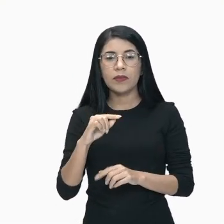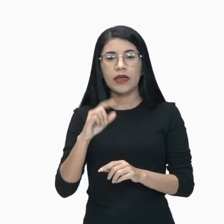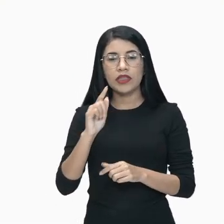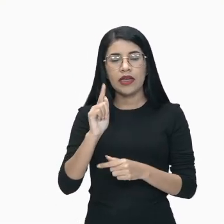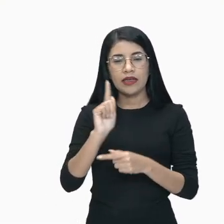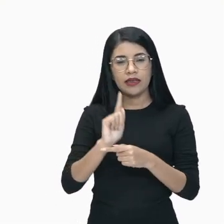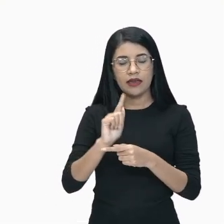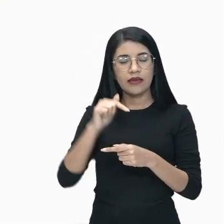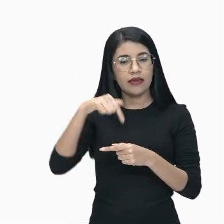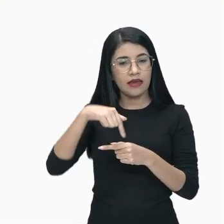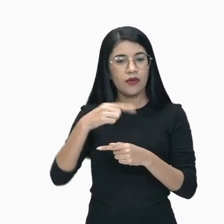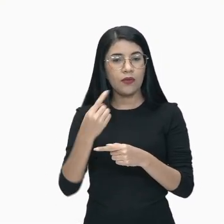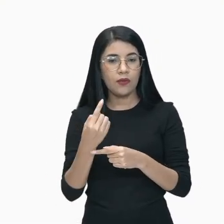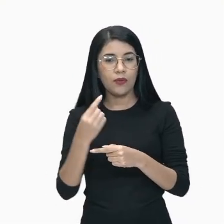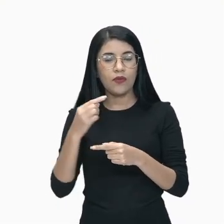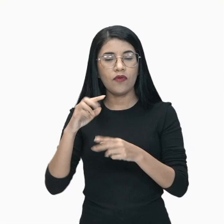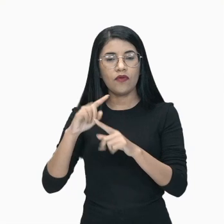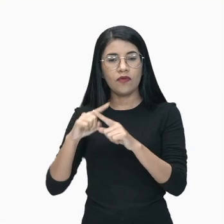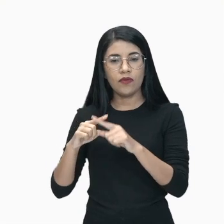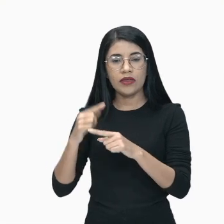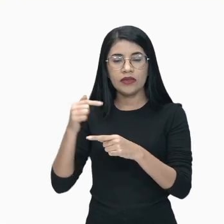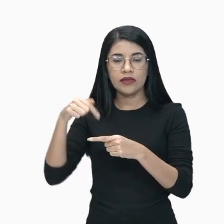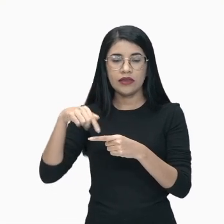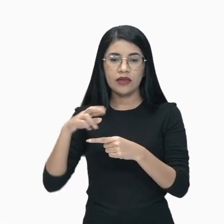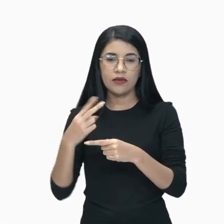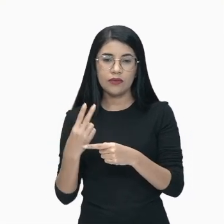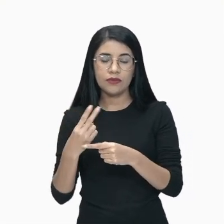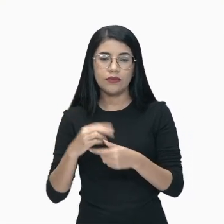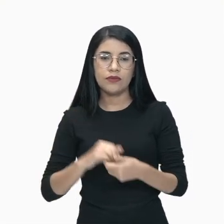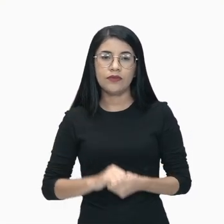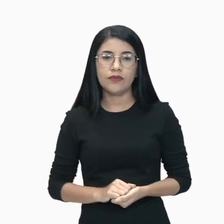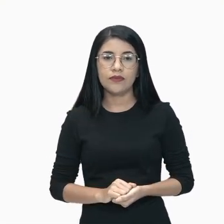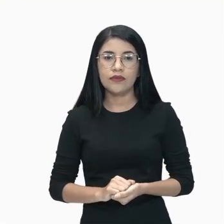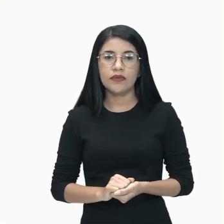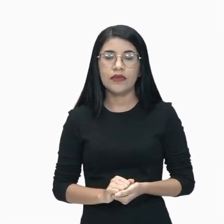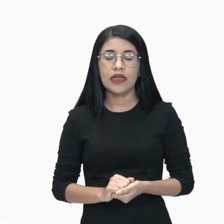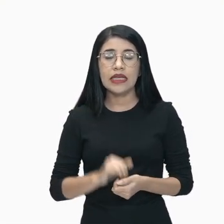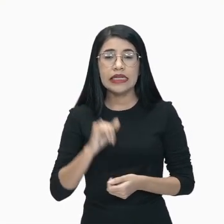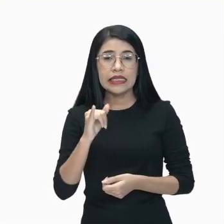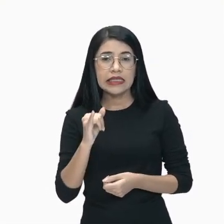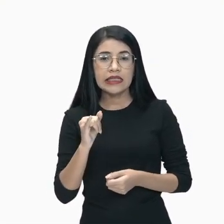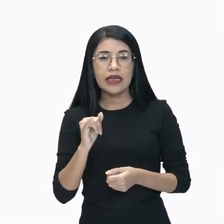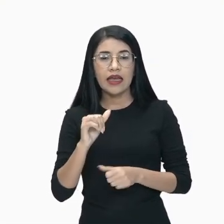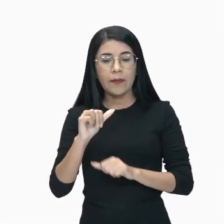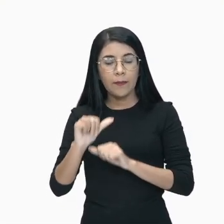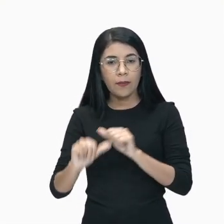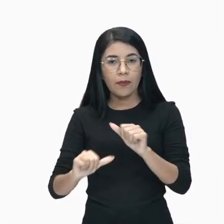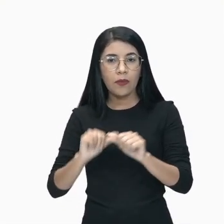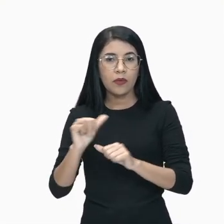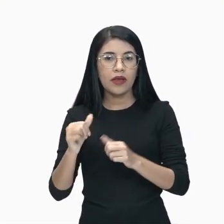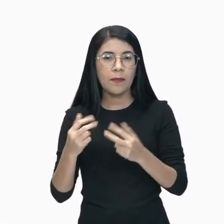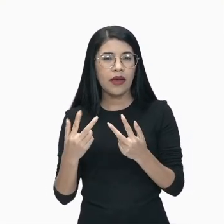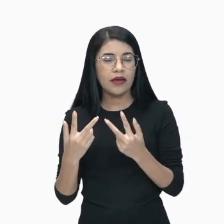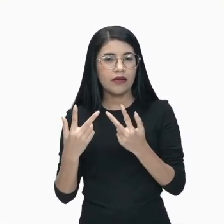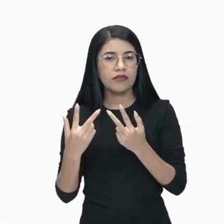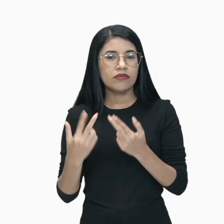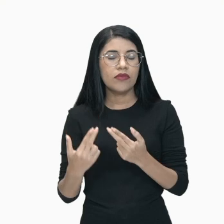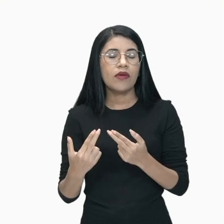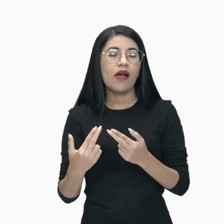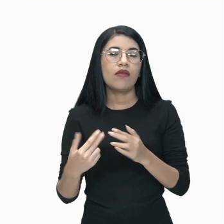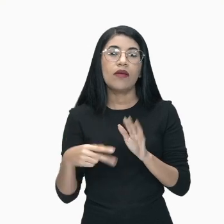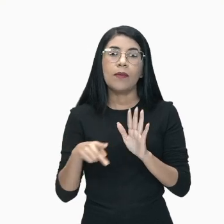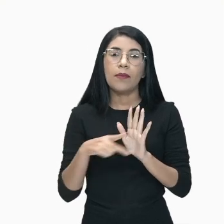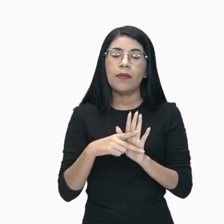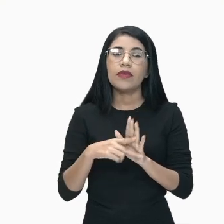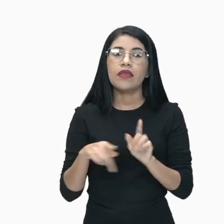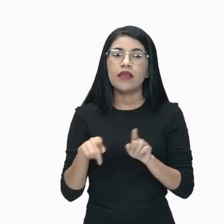essas cargas, pessoal. Agora, gente, se eu quiser transformar essa equação numa igualdade, essa proporcionalidade aí